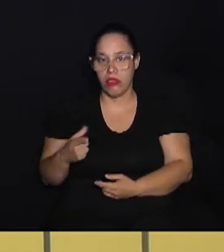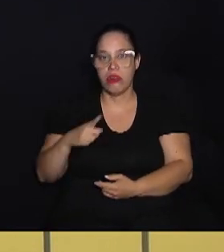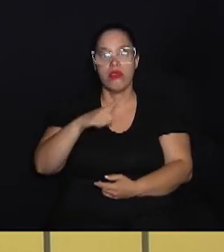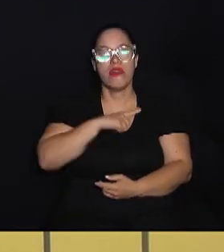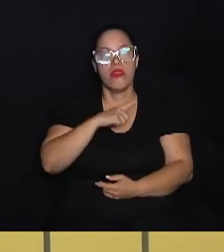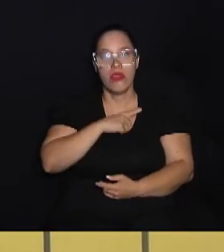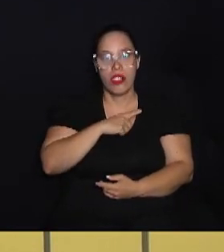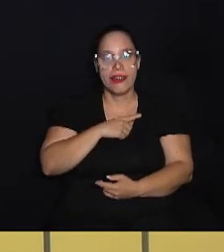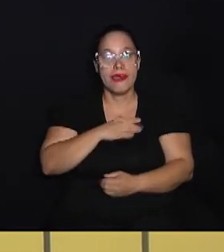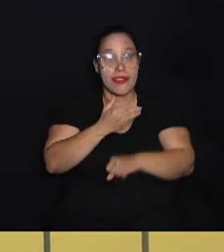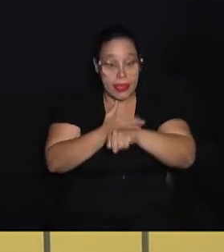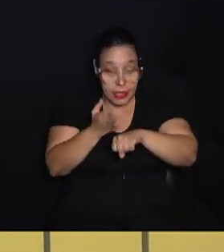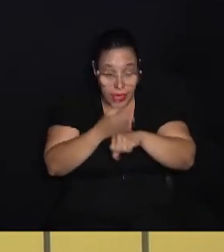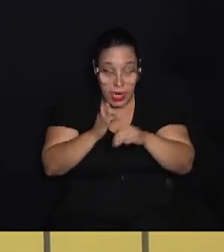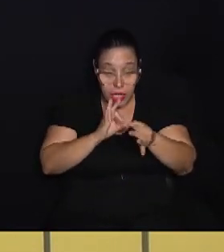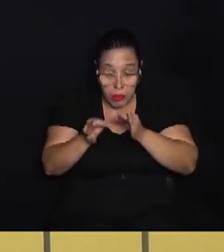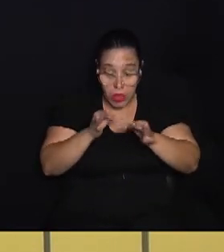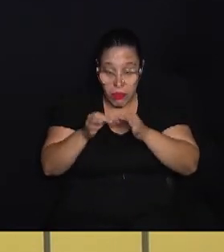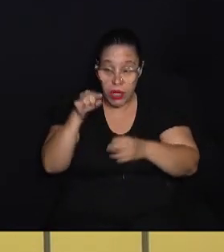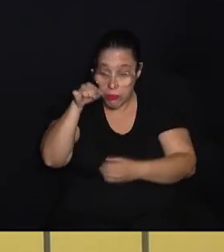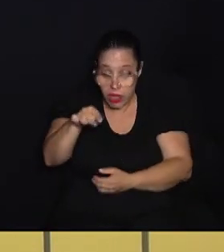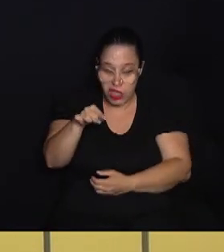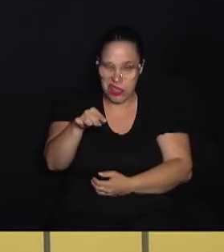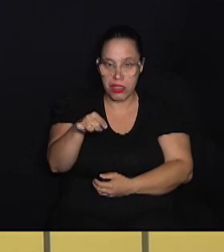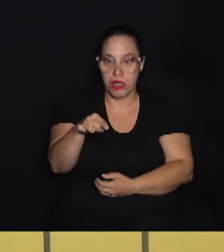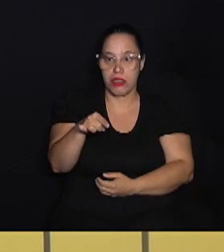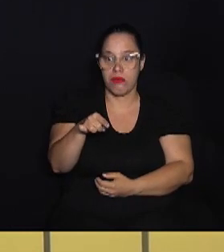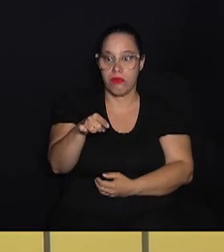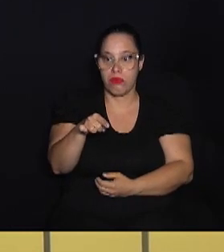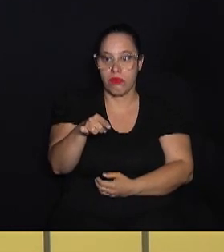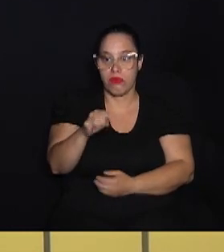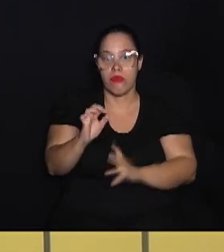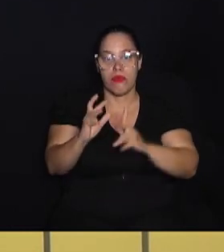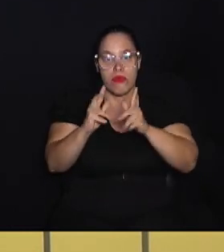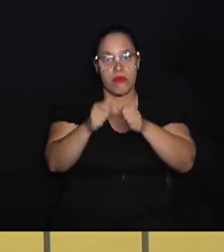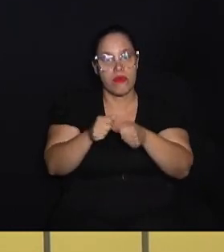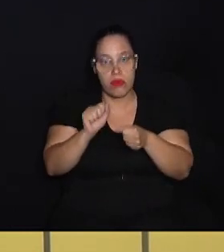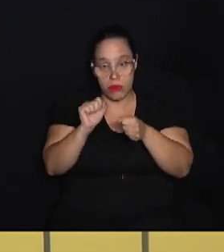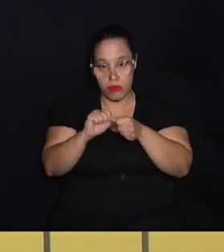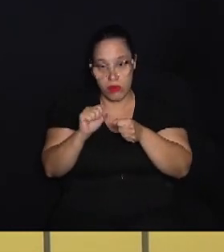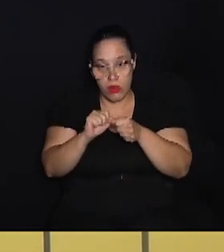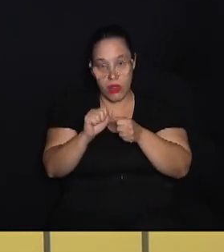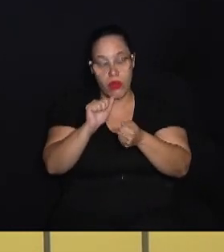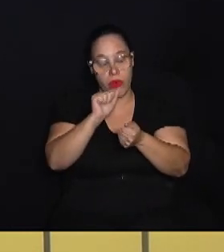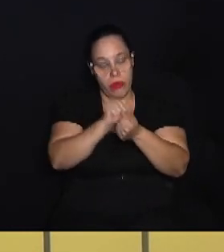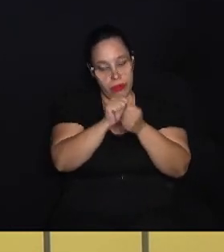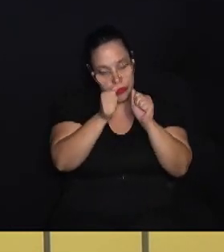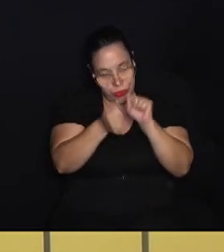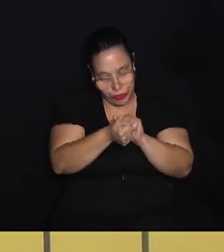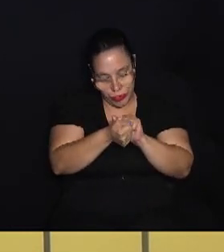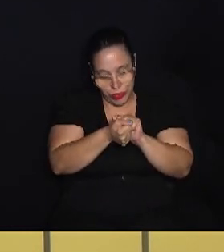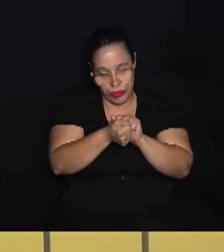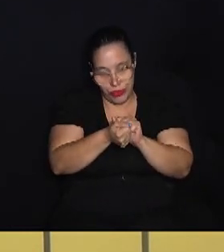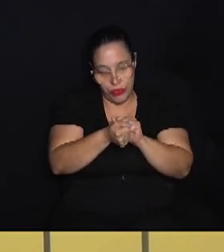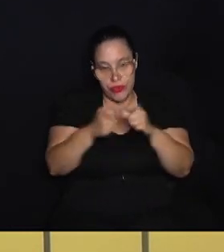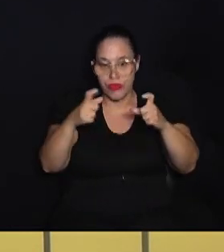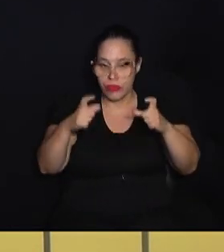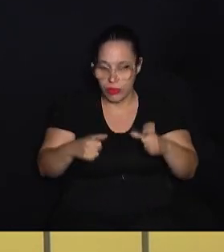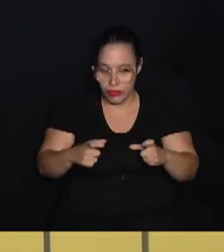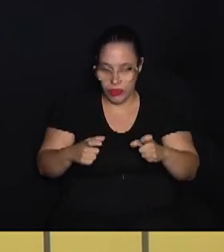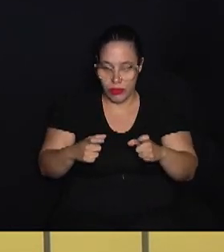que se preparar para isso. Então, todos nós, de alguma forma, vamos ter que nos adaptar a essa nova